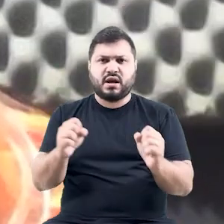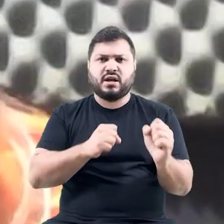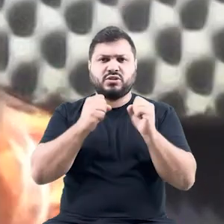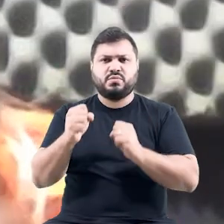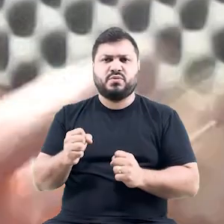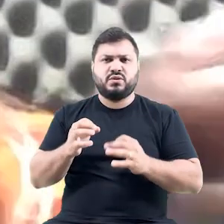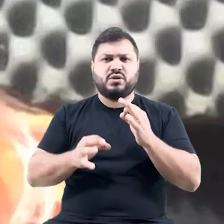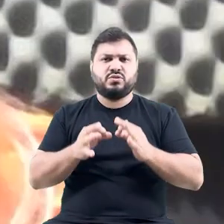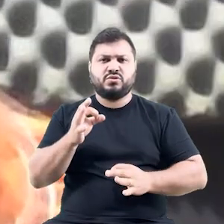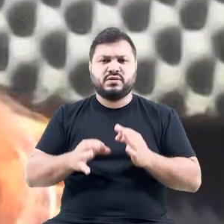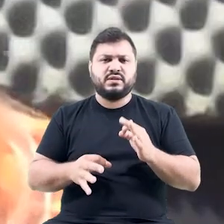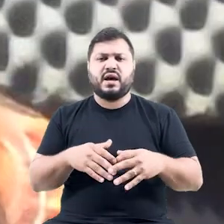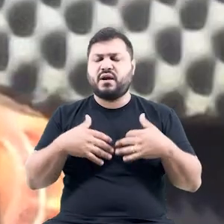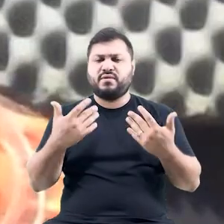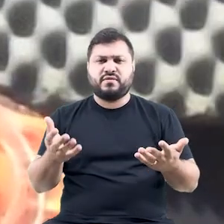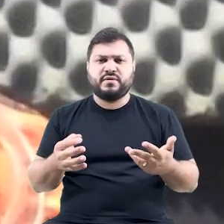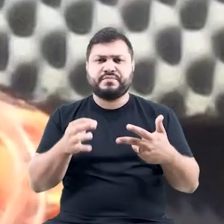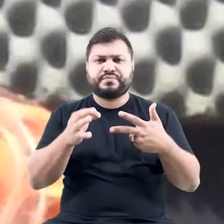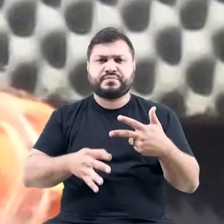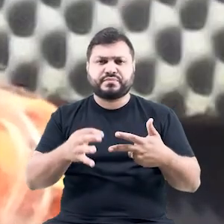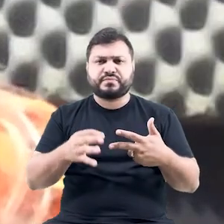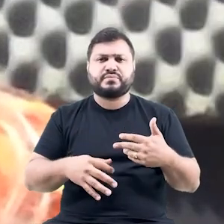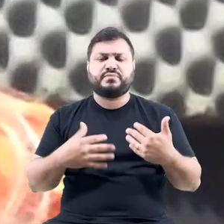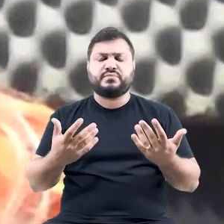Poder Judiciário, né? E, enfim,